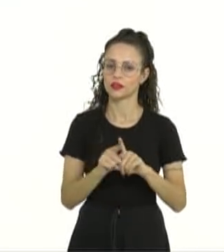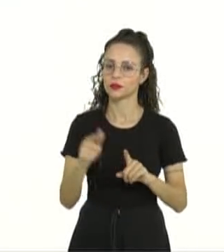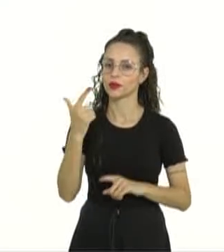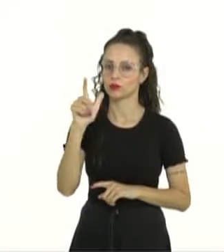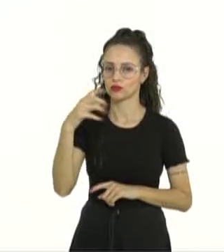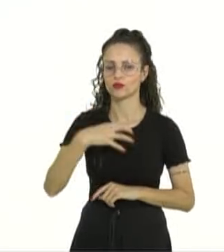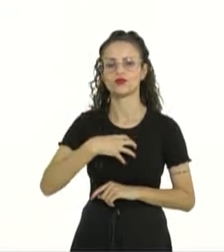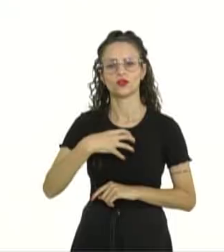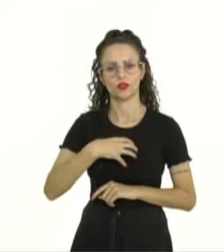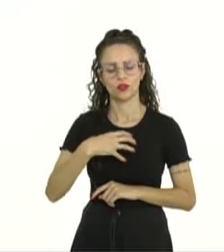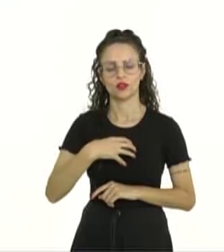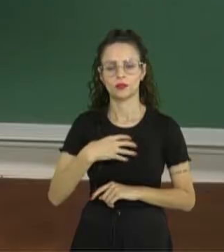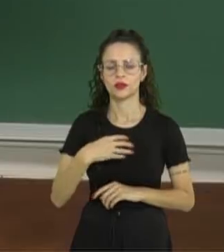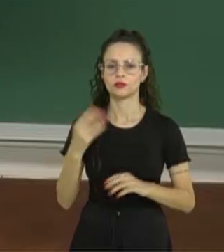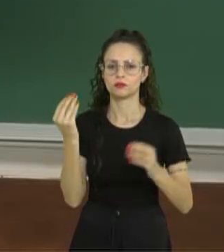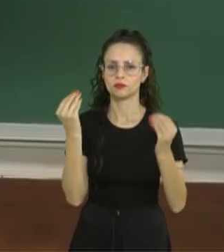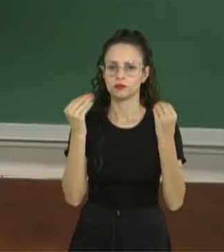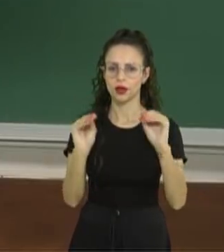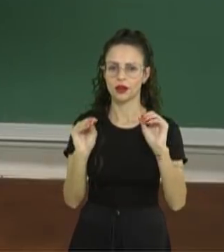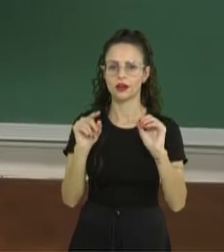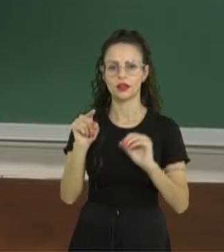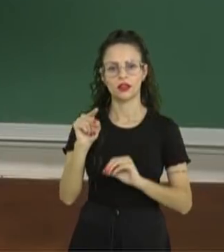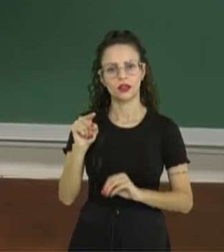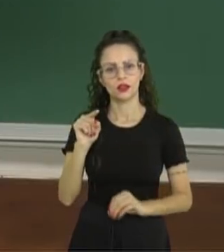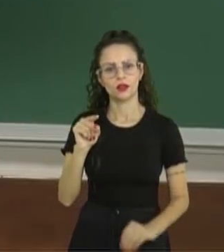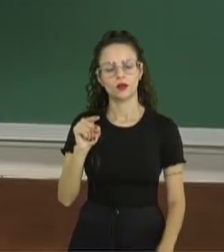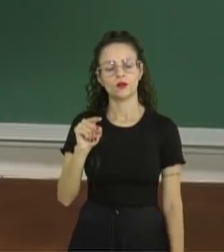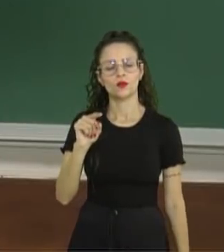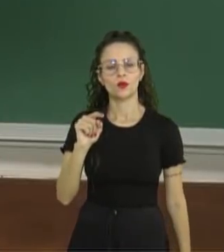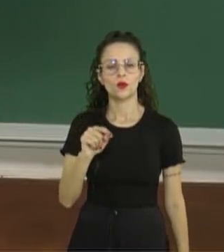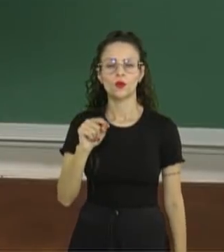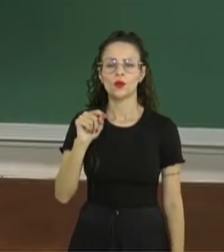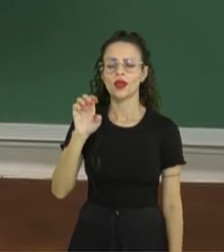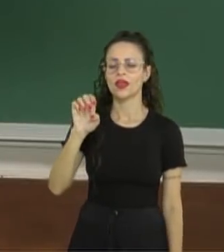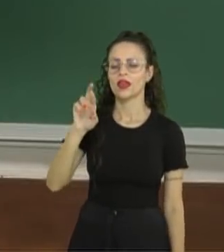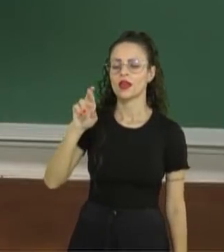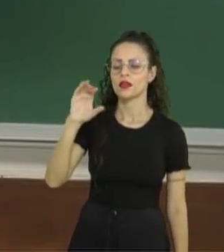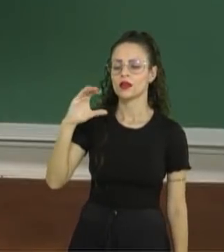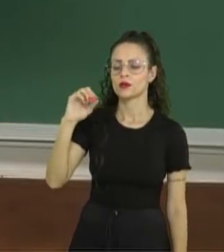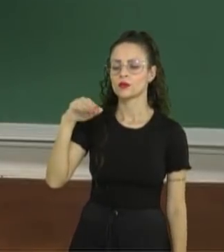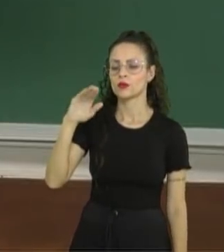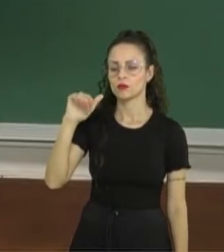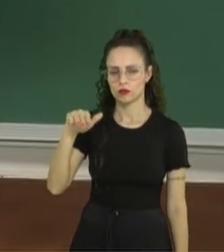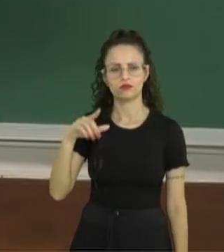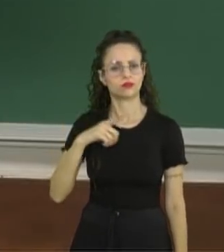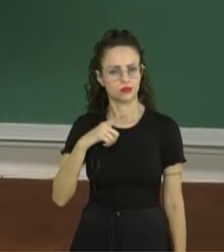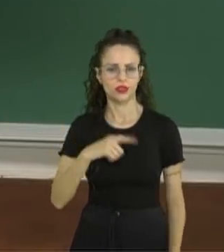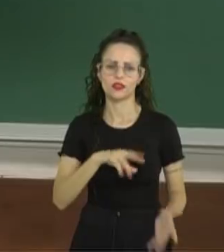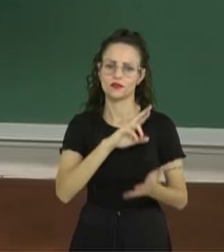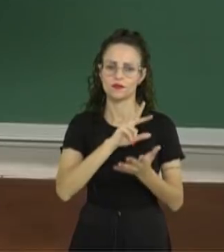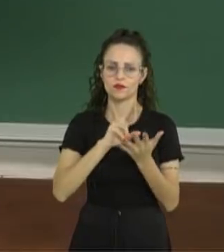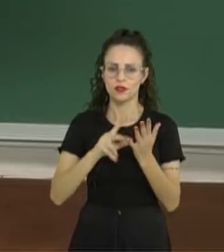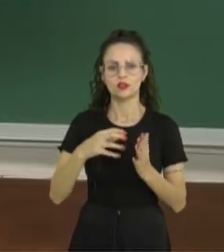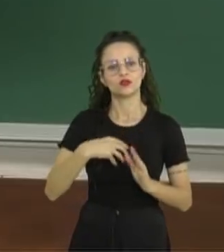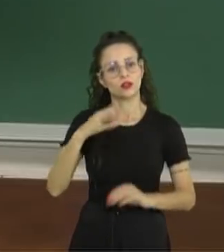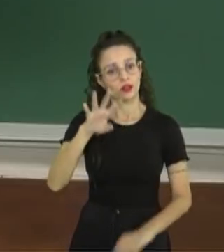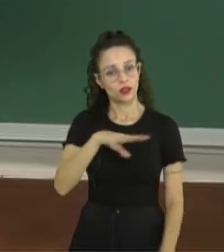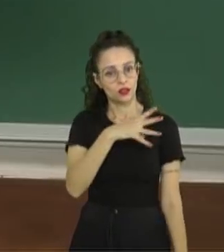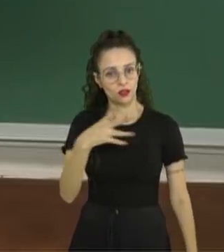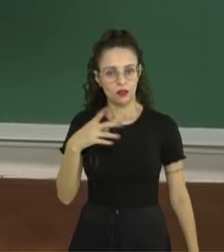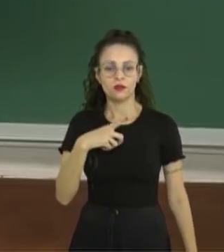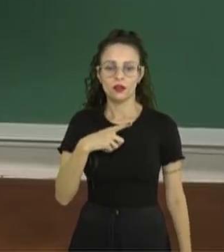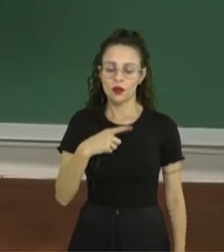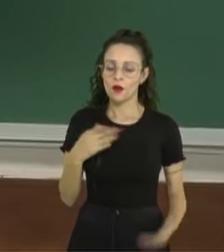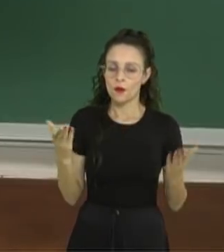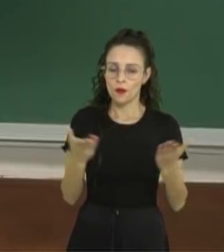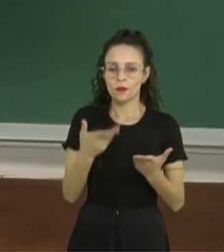de colocar dentro desse modelo aqui, o chamado era comum e tudo mais? Existe. Como eu falei, existem várias formas de calendário. E é isso que